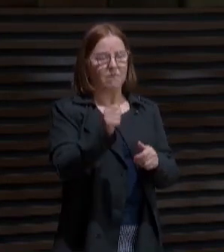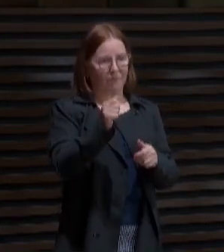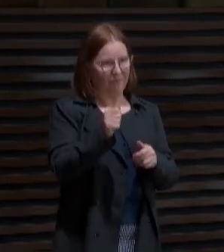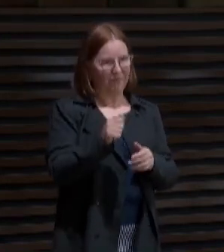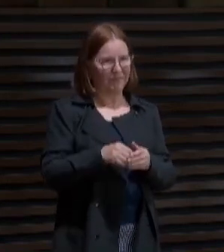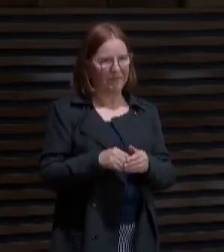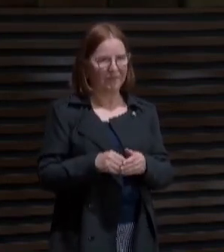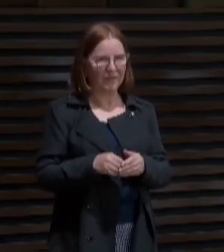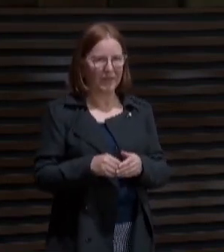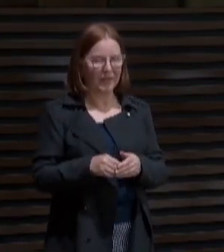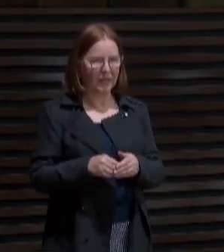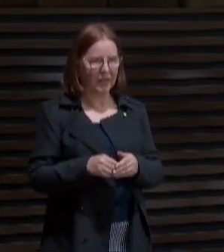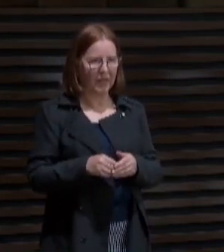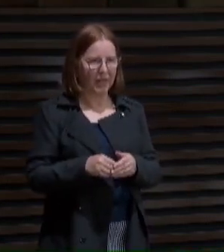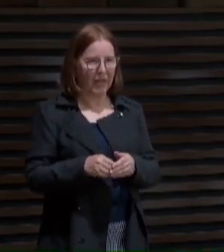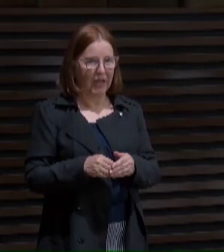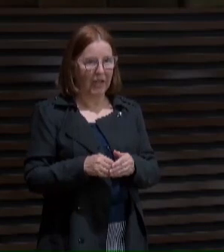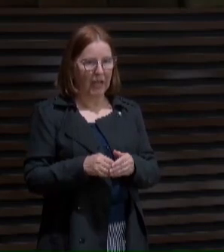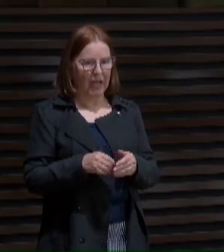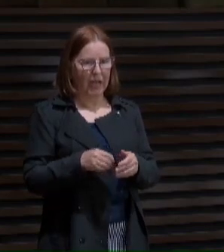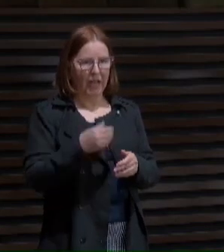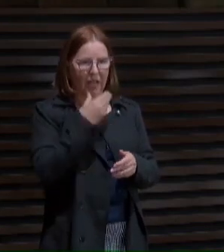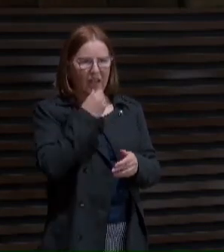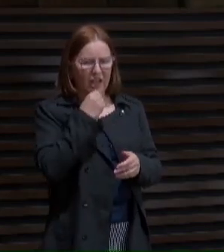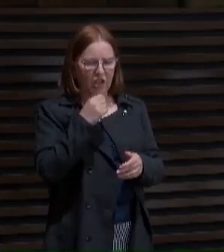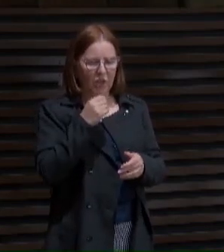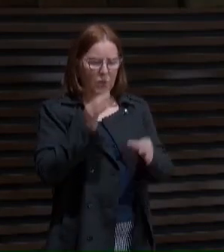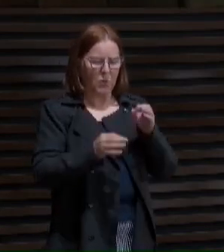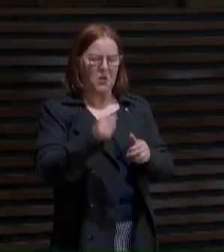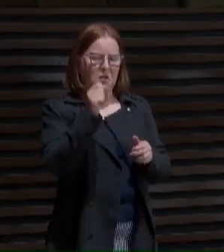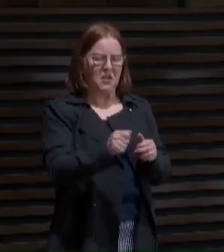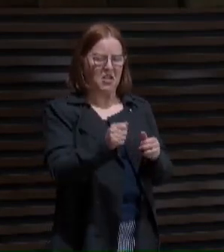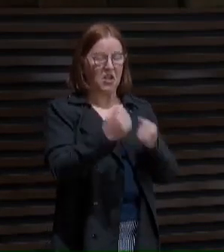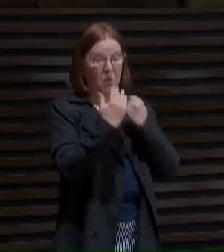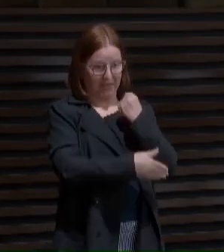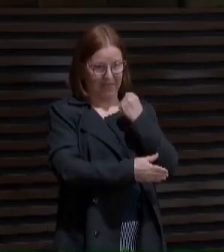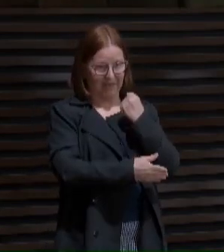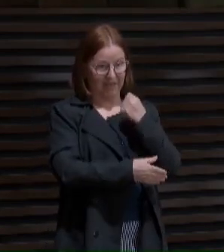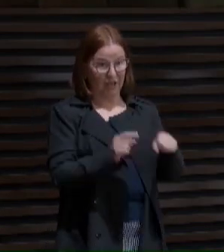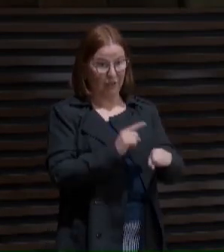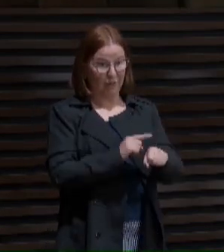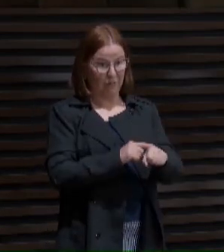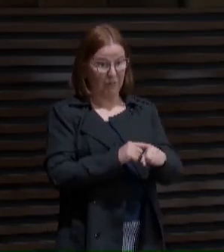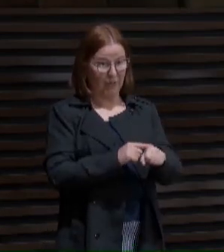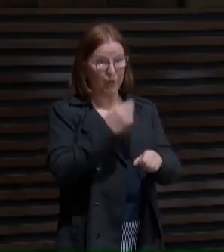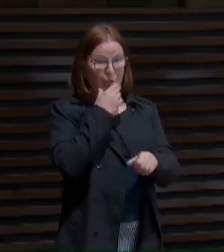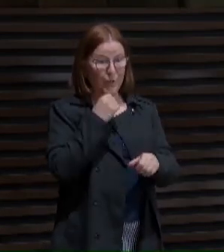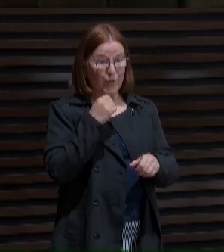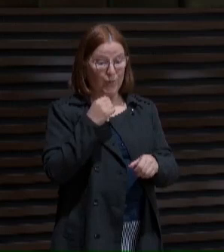o tribunal do júri a condena, e a hora que o juiz vai aplicar a pena, ele